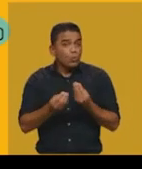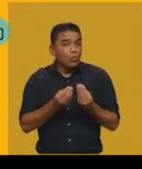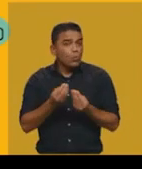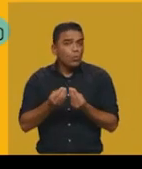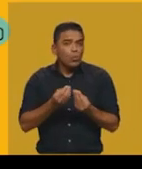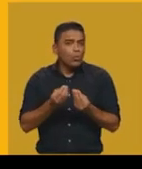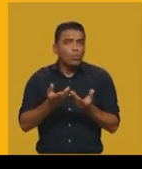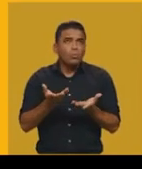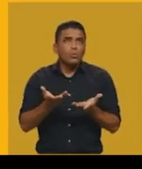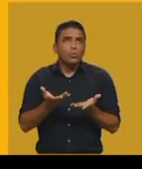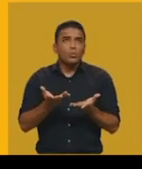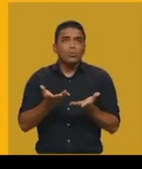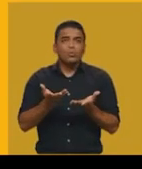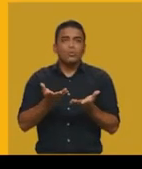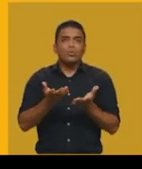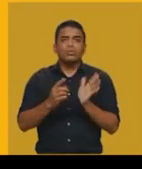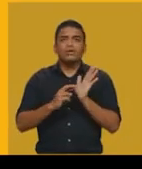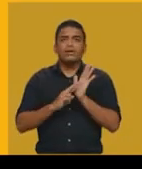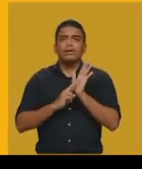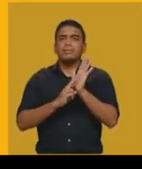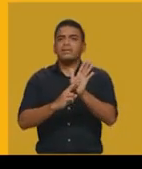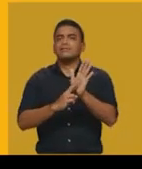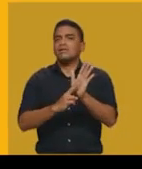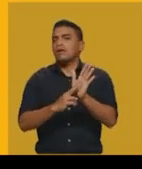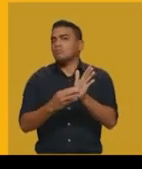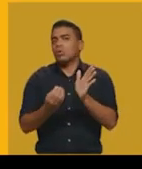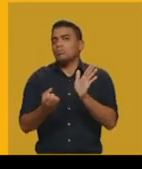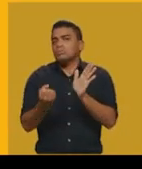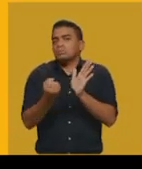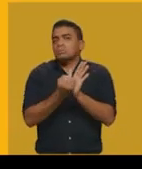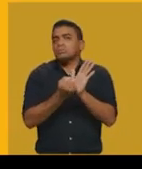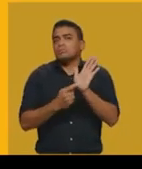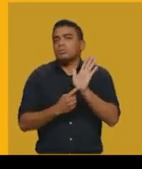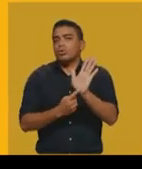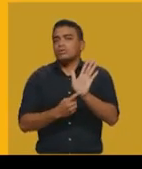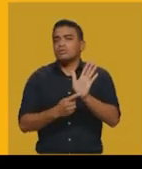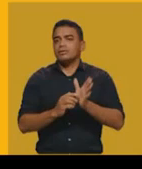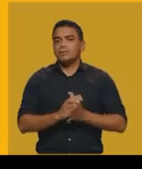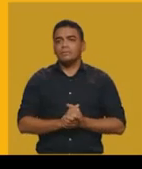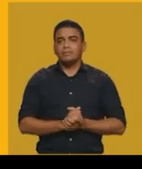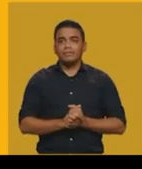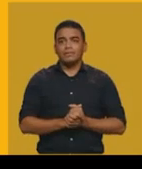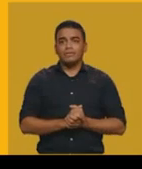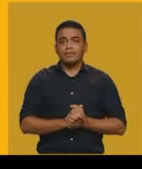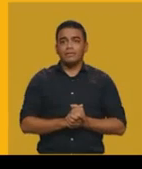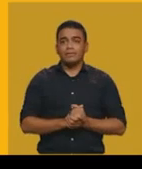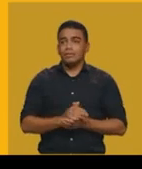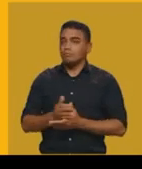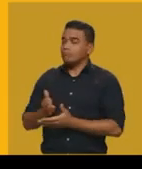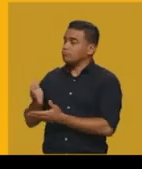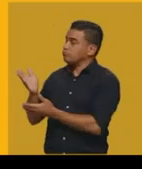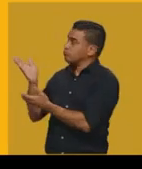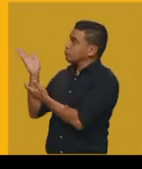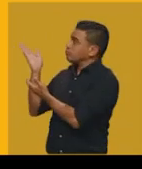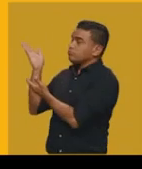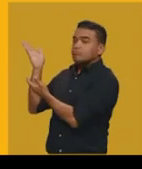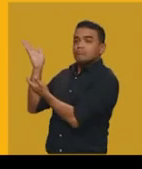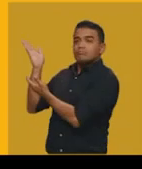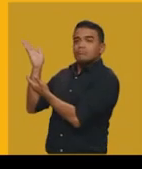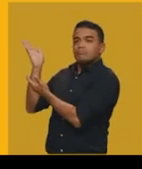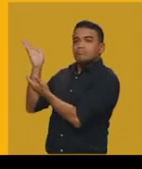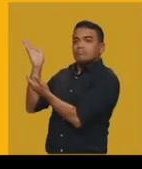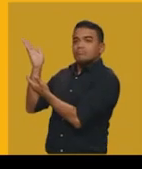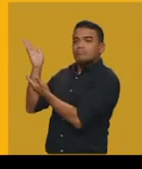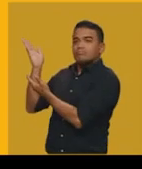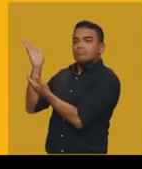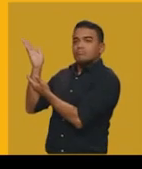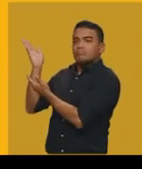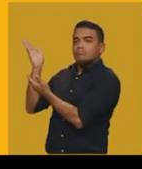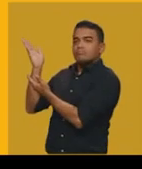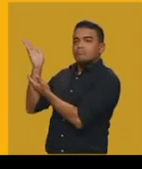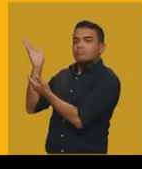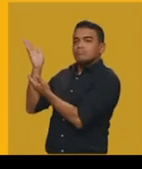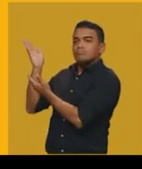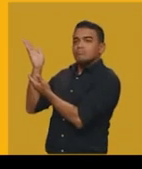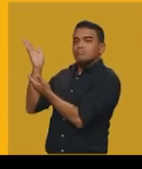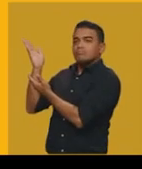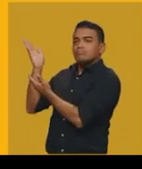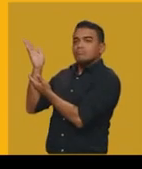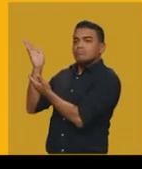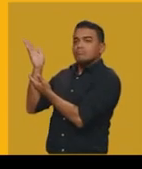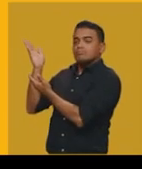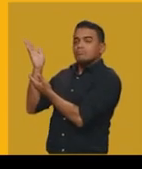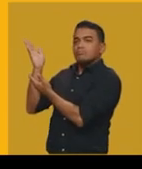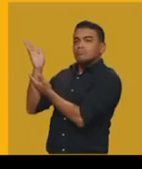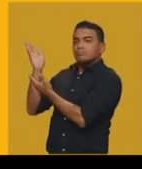isso numa representação. Então, o hidróxido de cálcio mais o sulfato de alumínio, ou seja, o hidróxido de